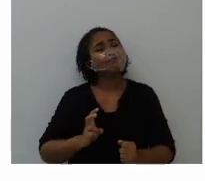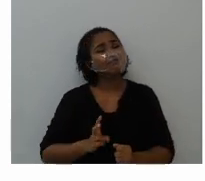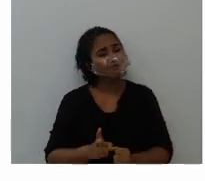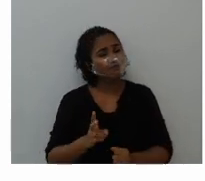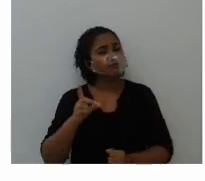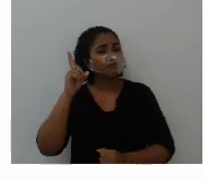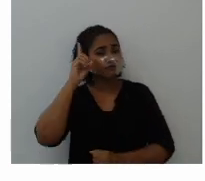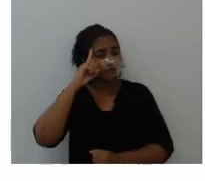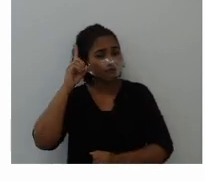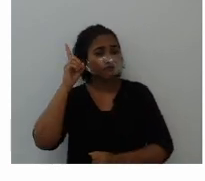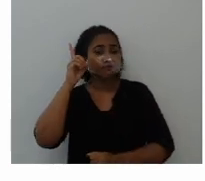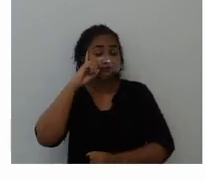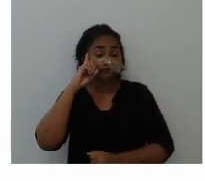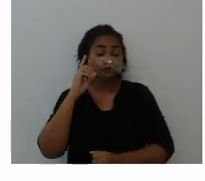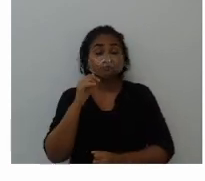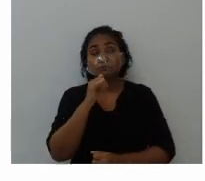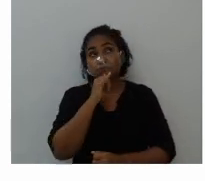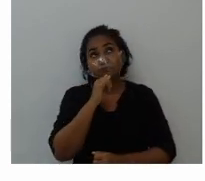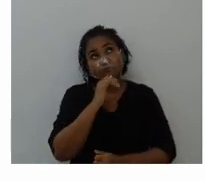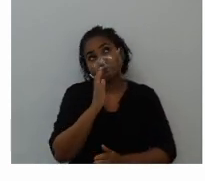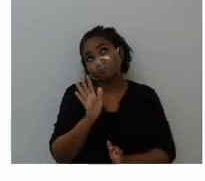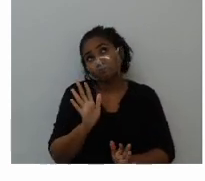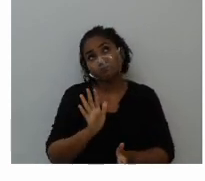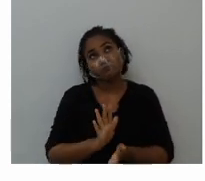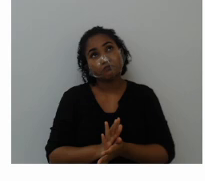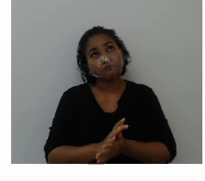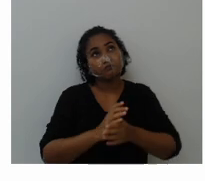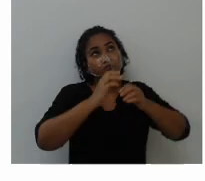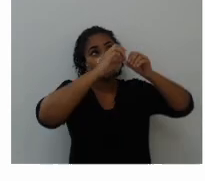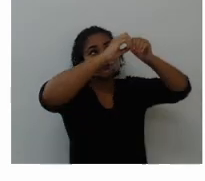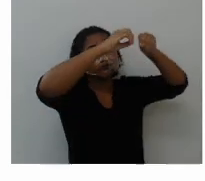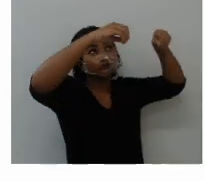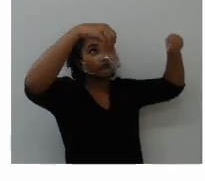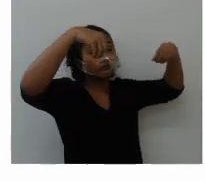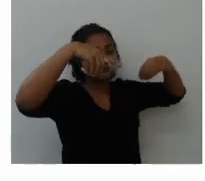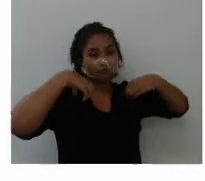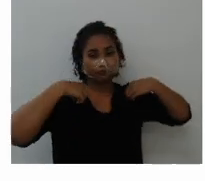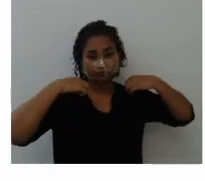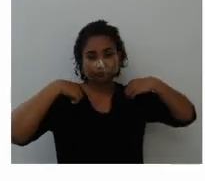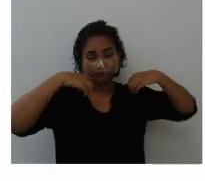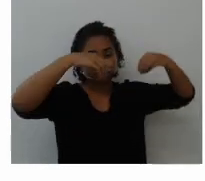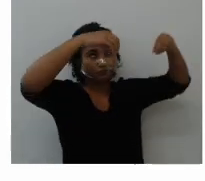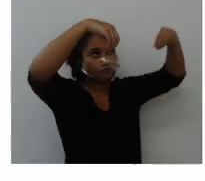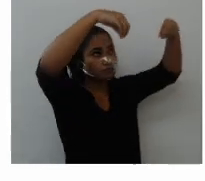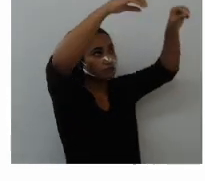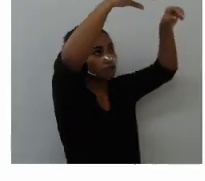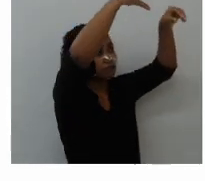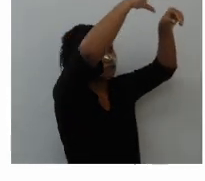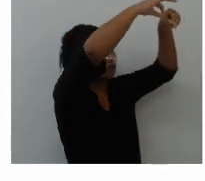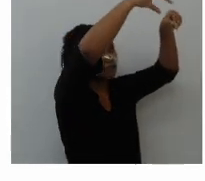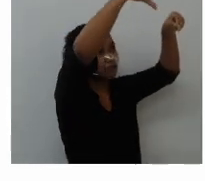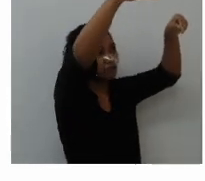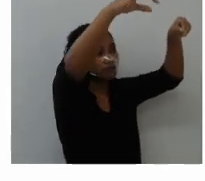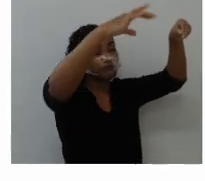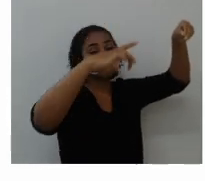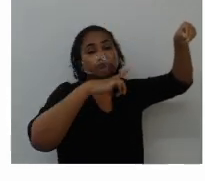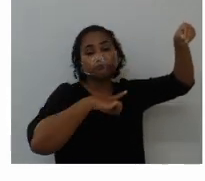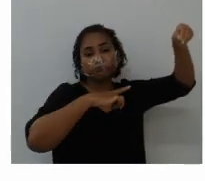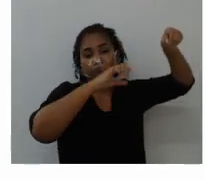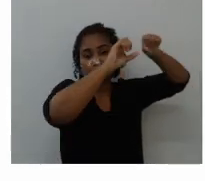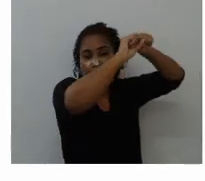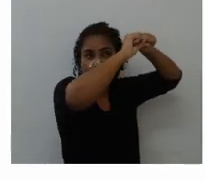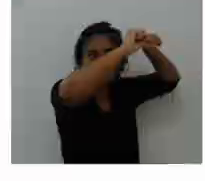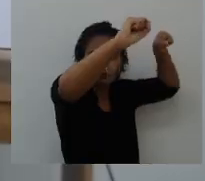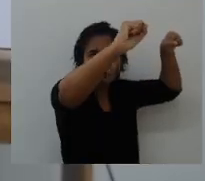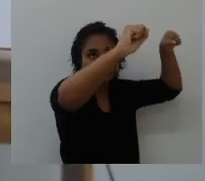no nosso cotidiano. Quando você vai, por exemplo, estender uma roupa no varal. Pois é, você tem um varal, você tem uma corda, você